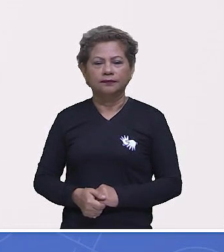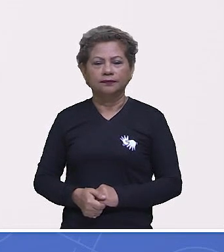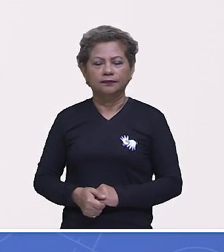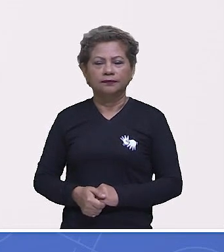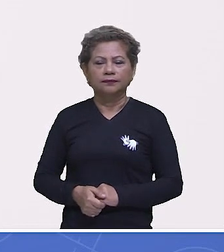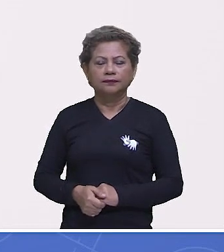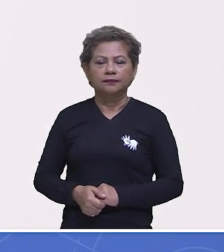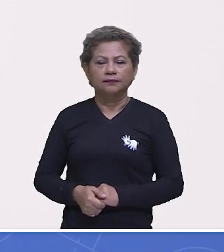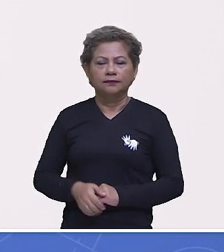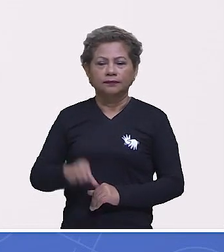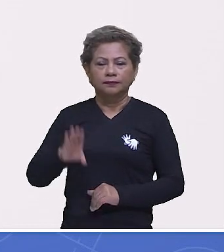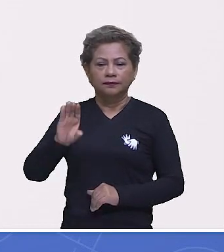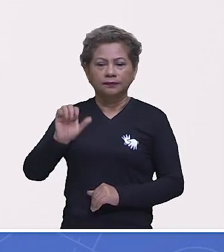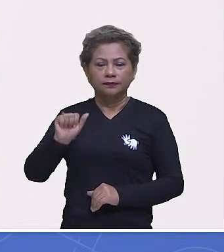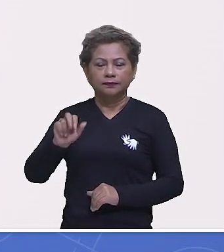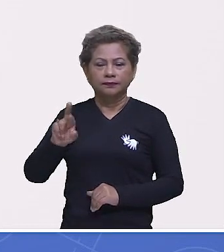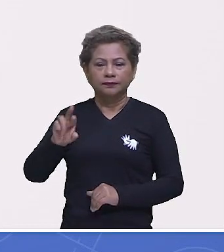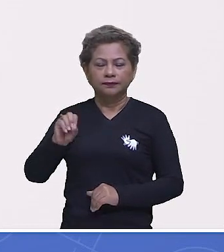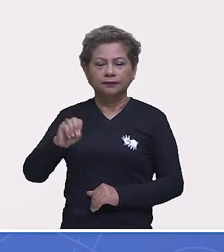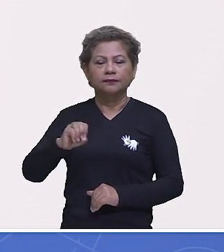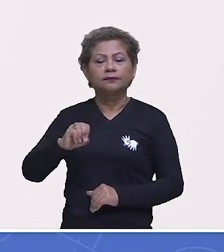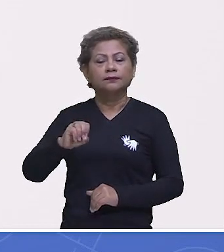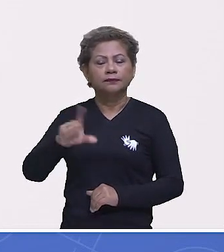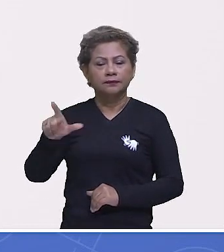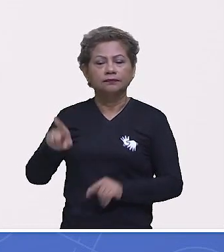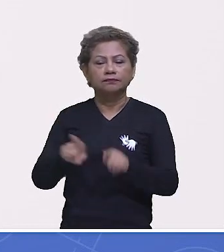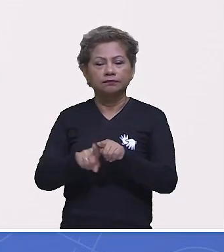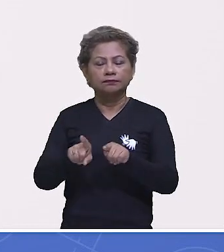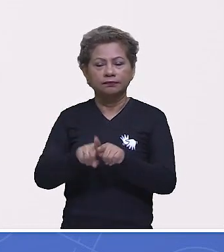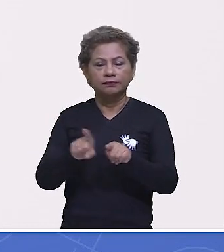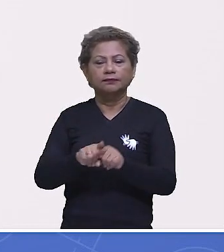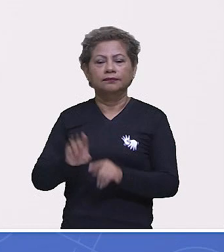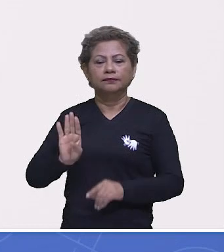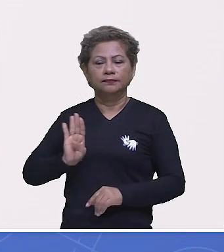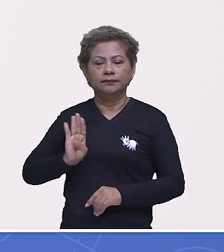Carol, letra B também.